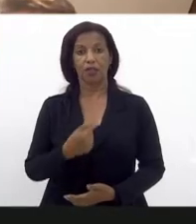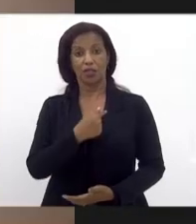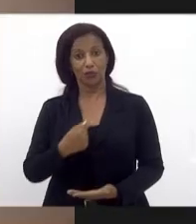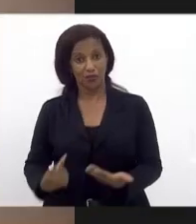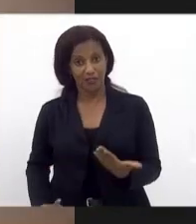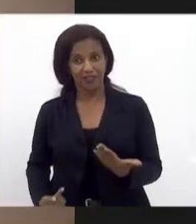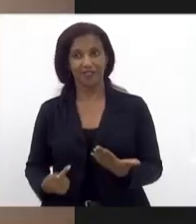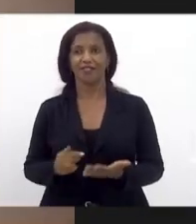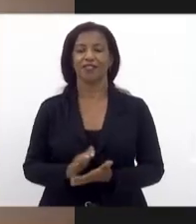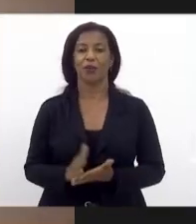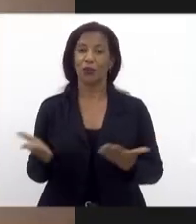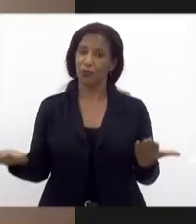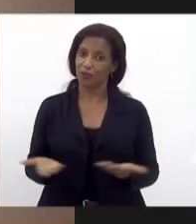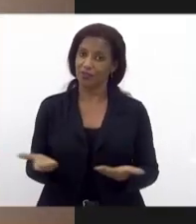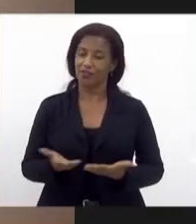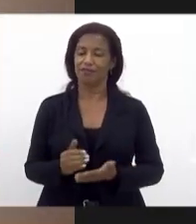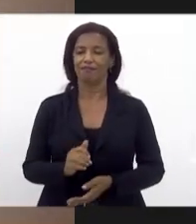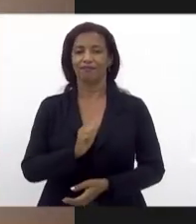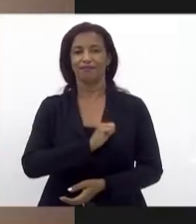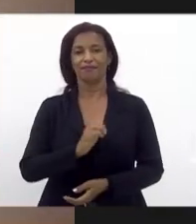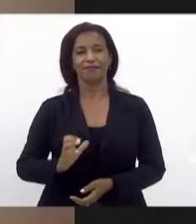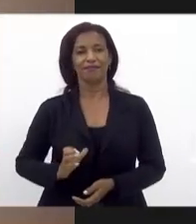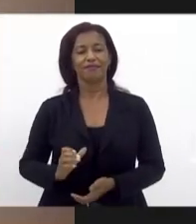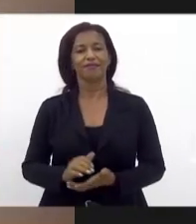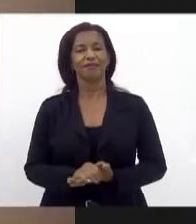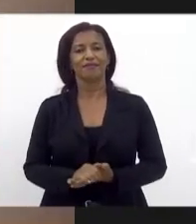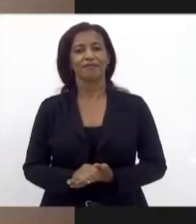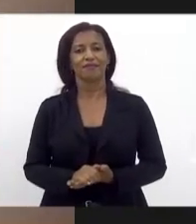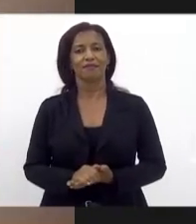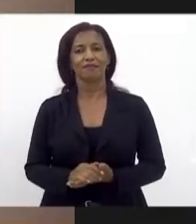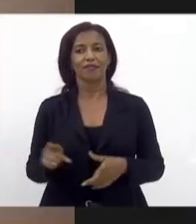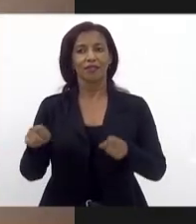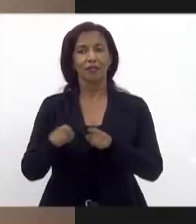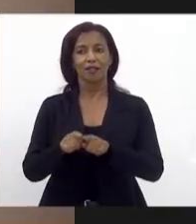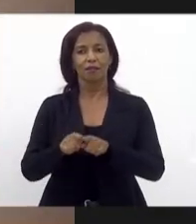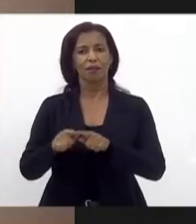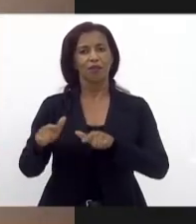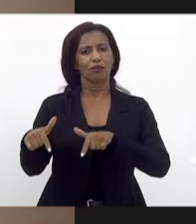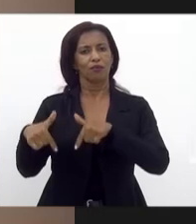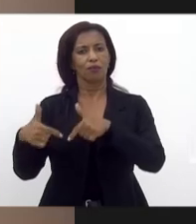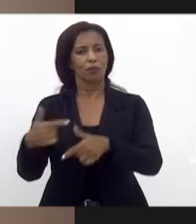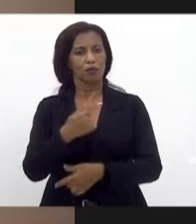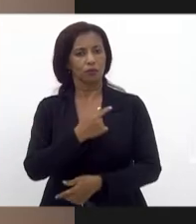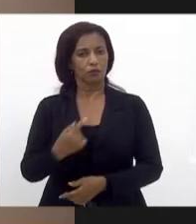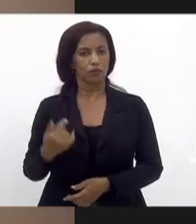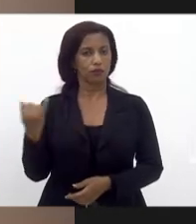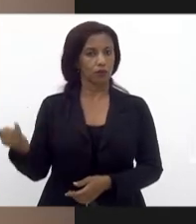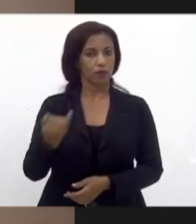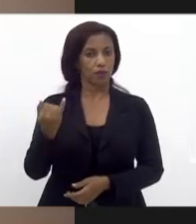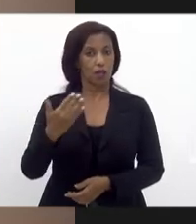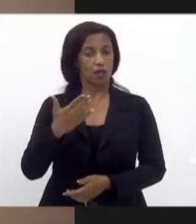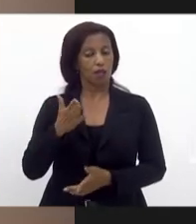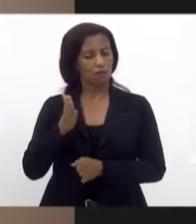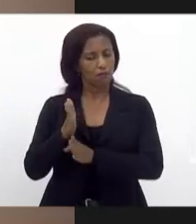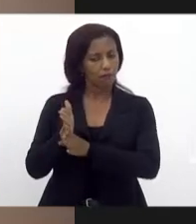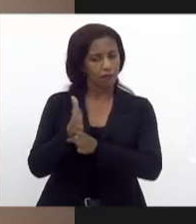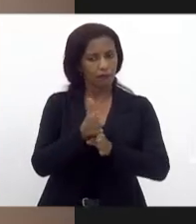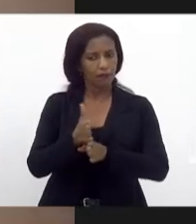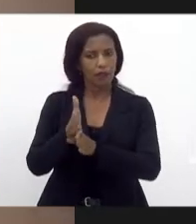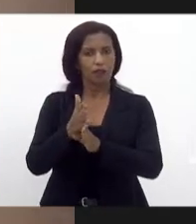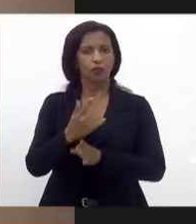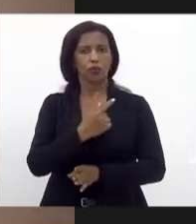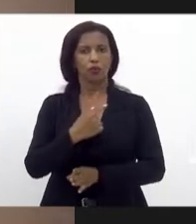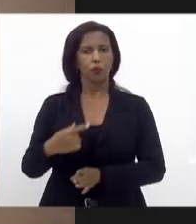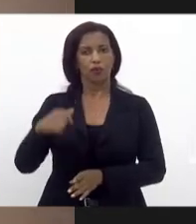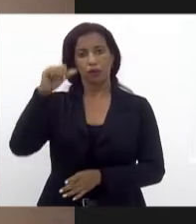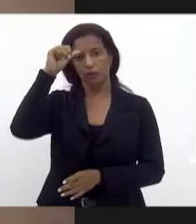governador. Hoje, André Siciliano, aliás, foi um ato de governo muito importante, na linha do que o governador